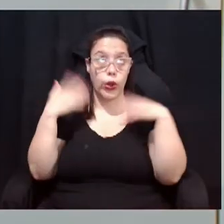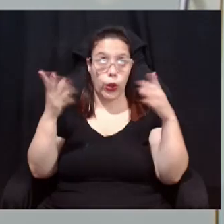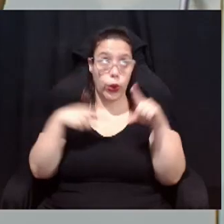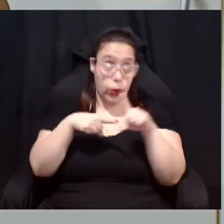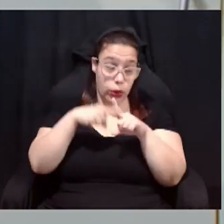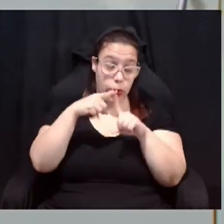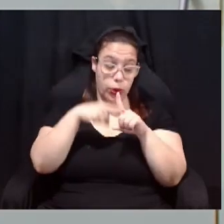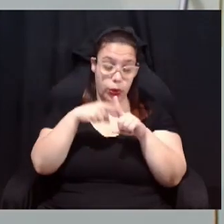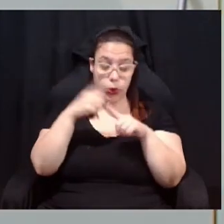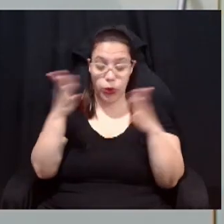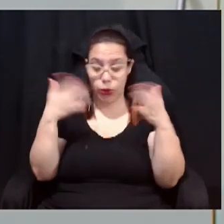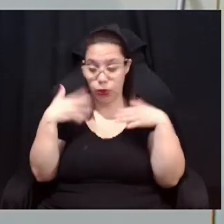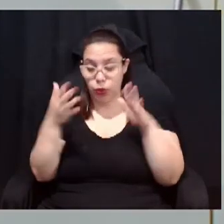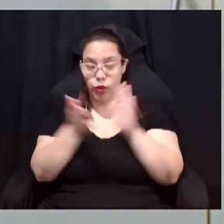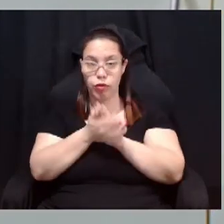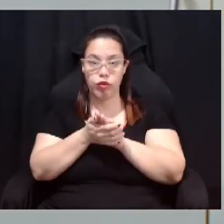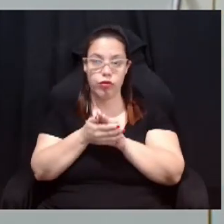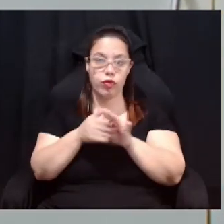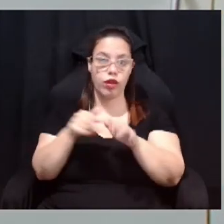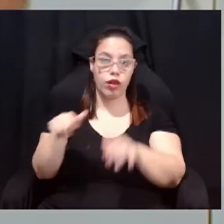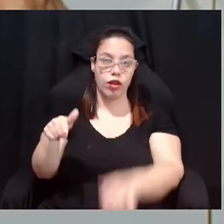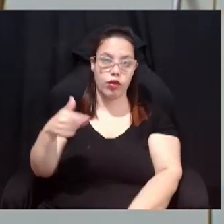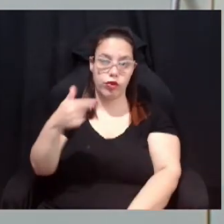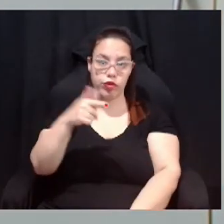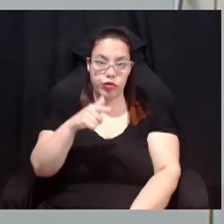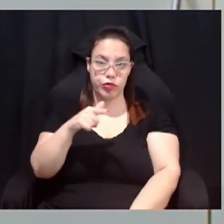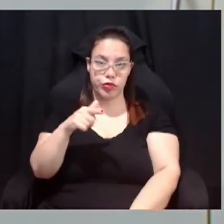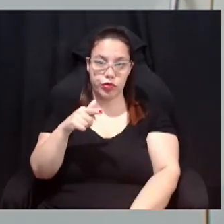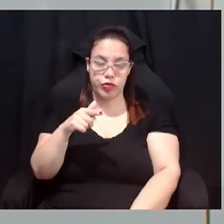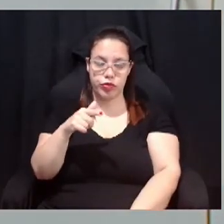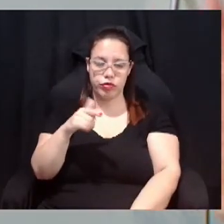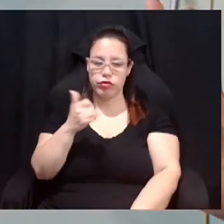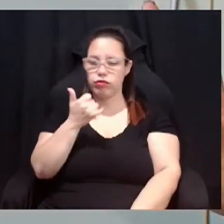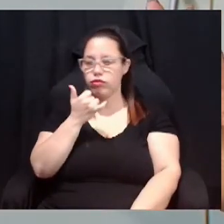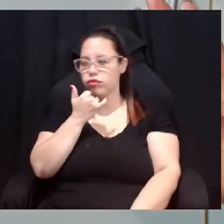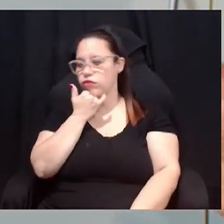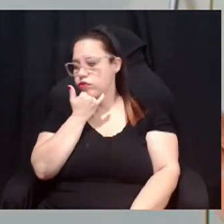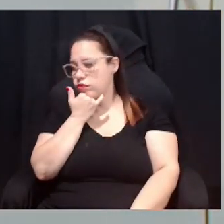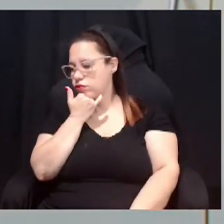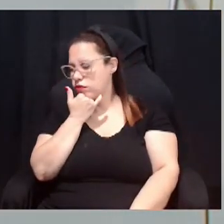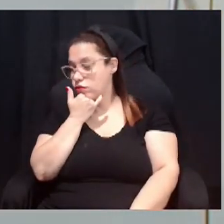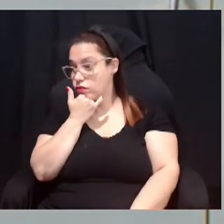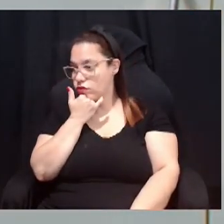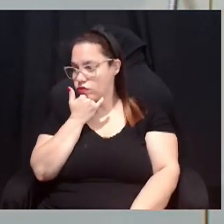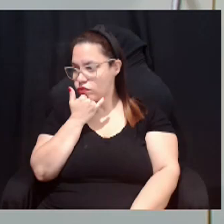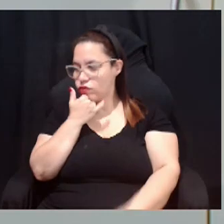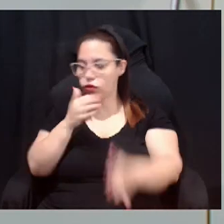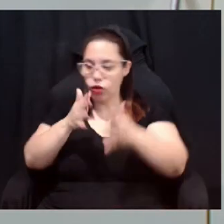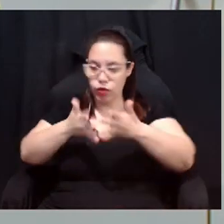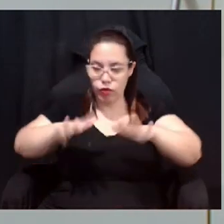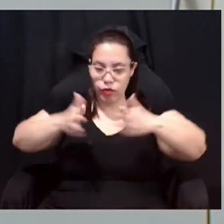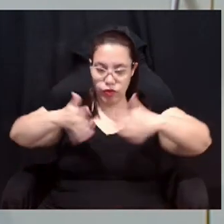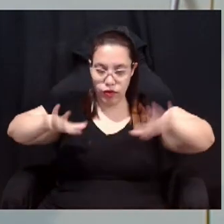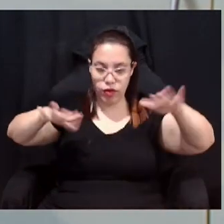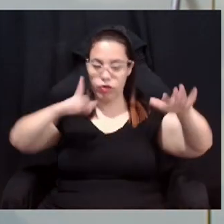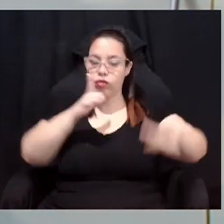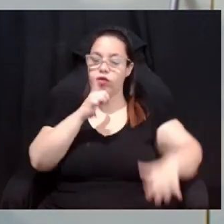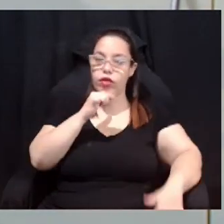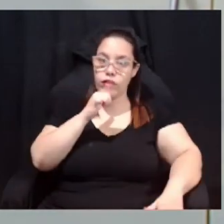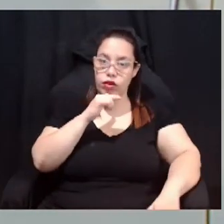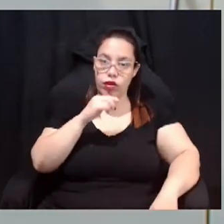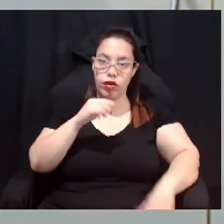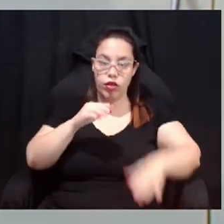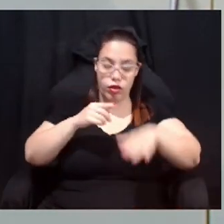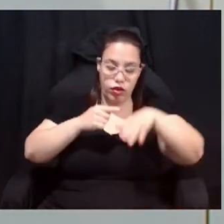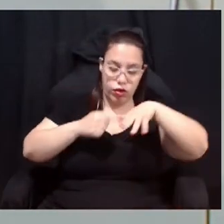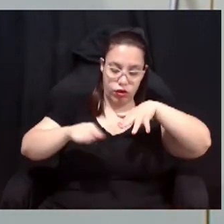de praia, Isso. né? Que tem Franjas. franjas, né? Tem uma padronagem mais